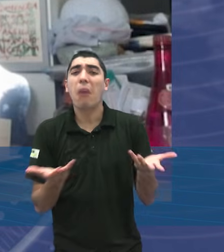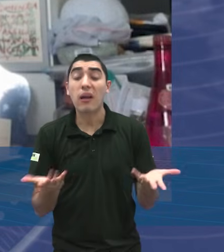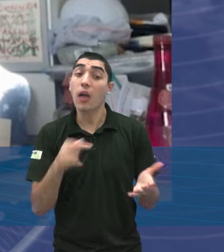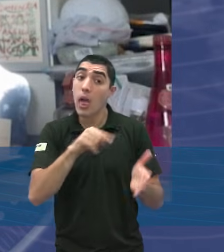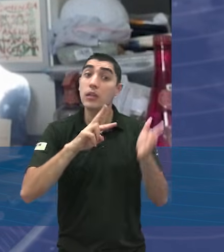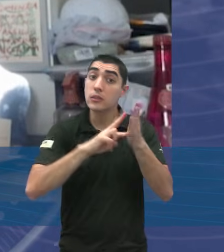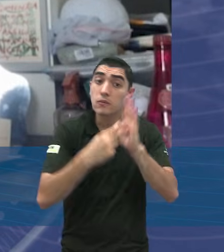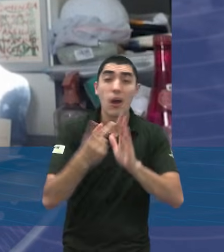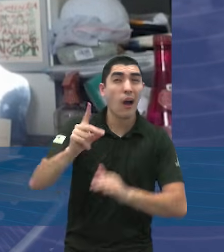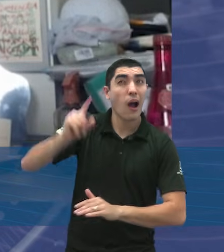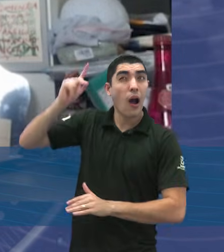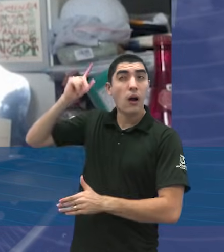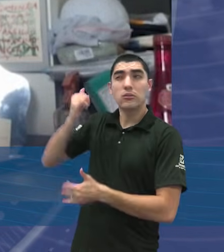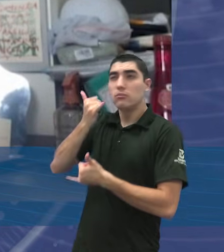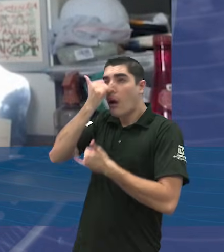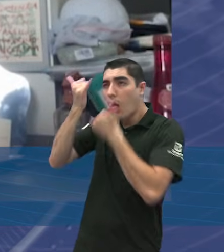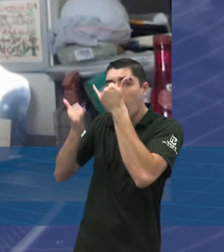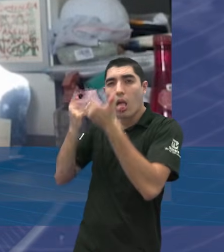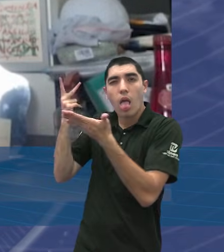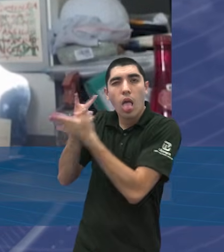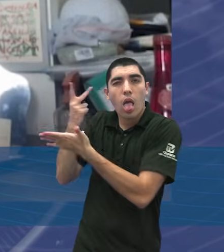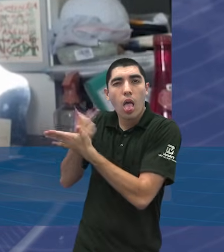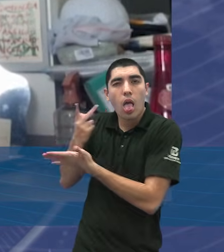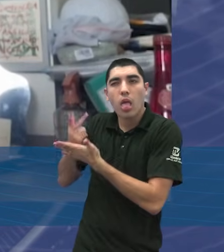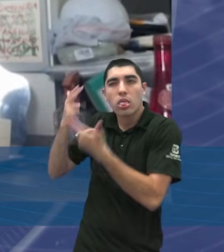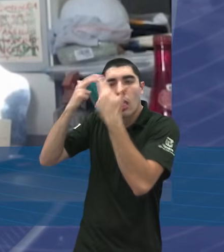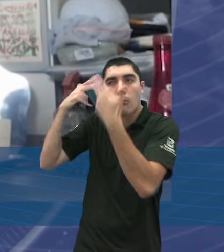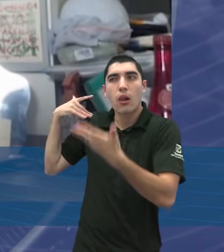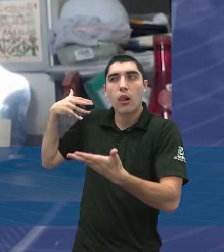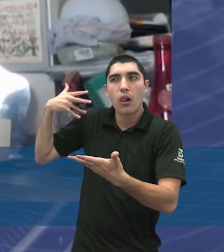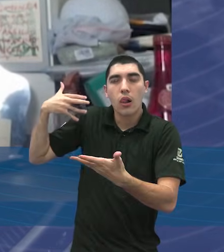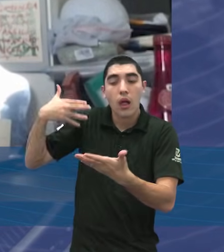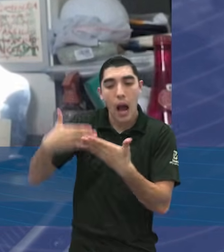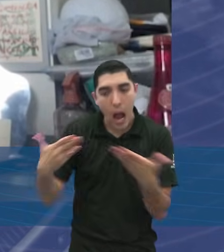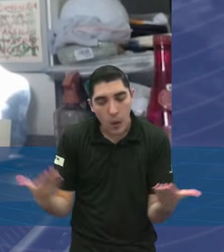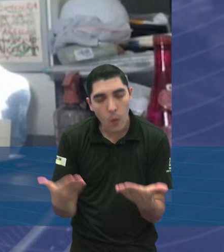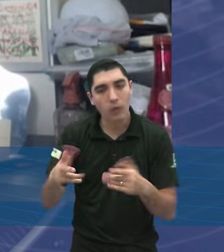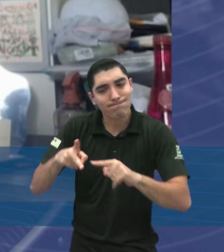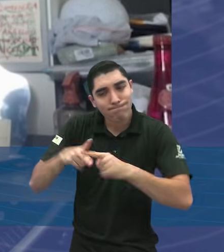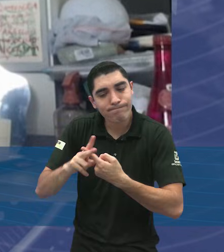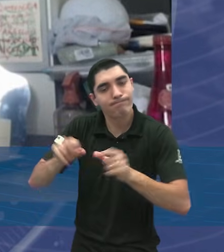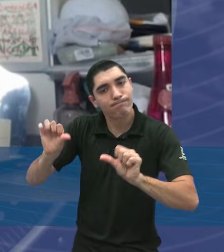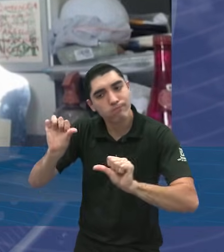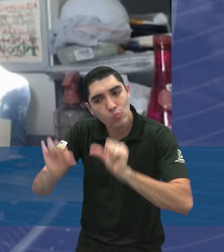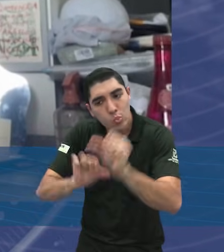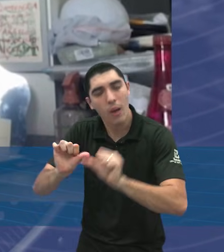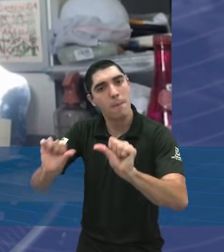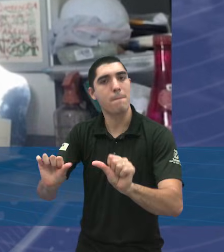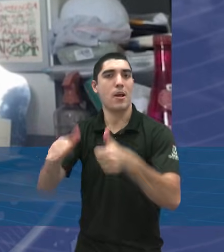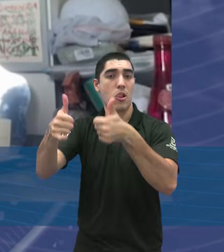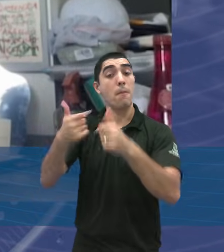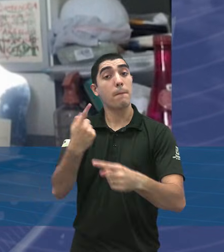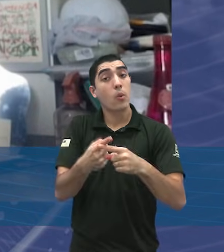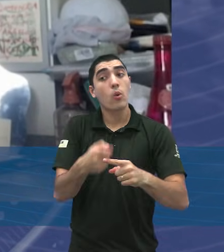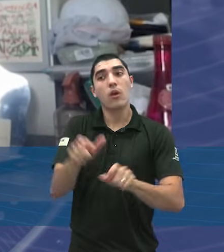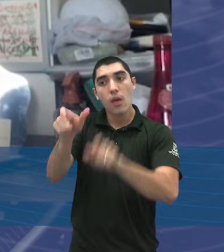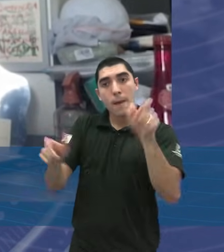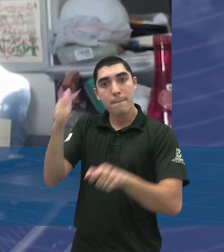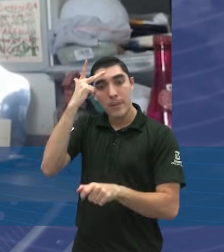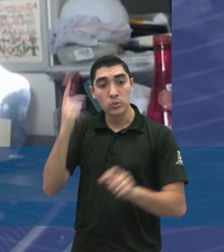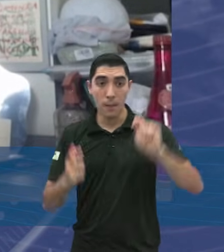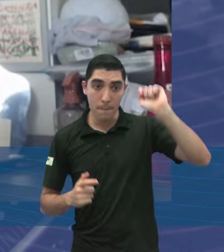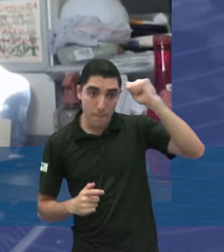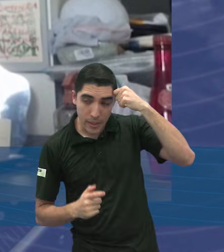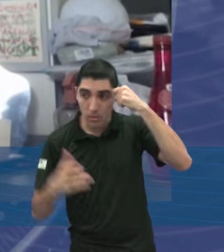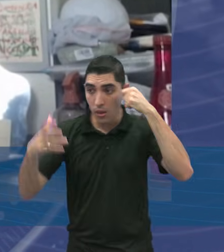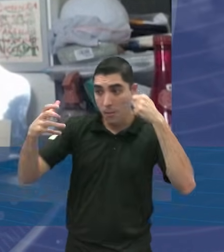que precisa ser alinhado para que comece uma equidade de pessoas negras e brancas no Brasil, para que haja de